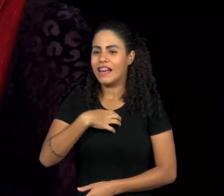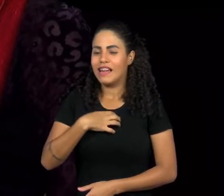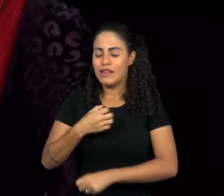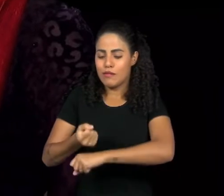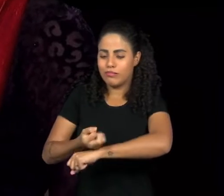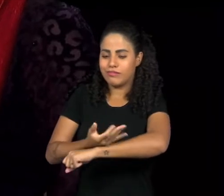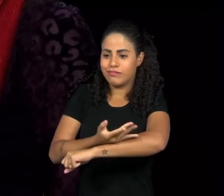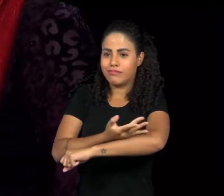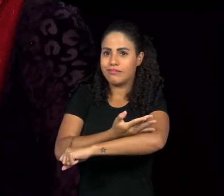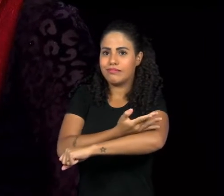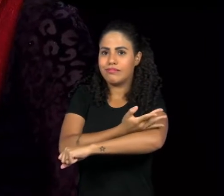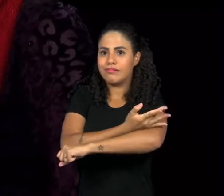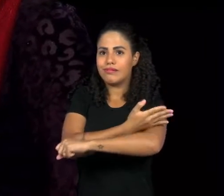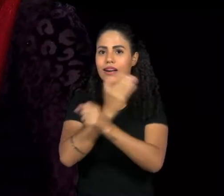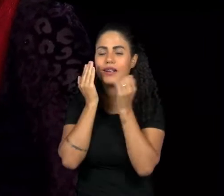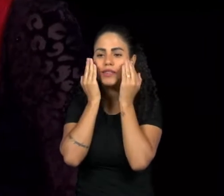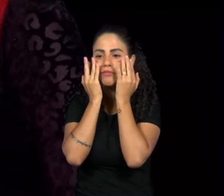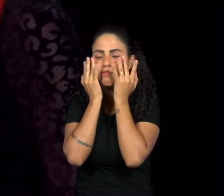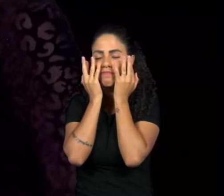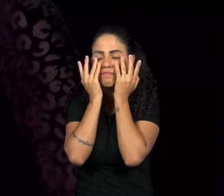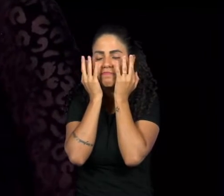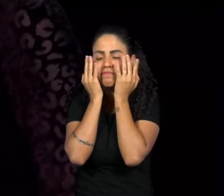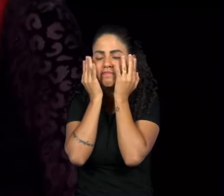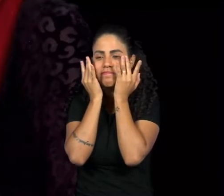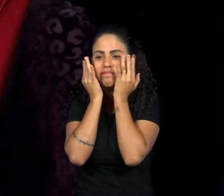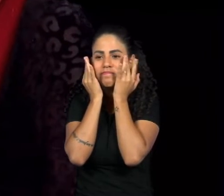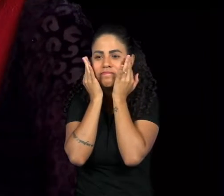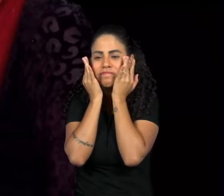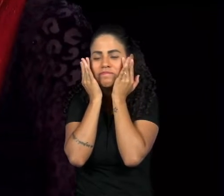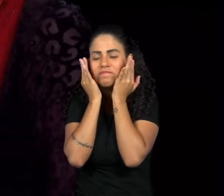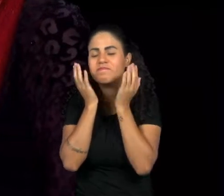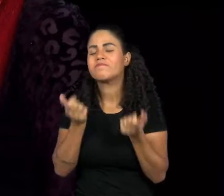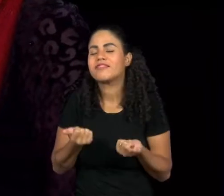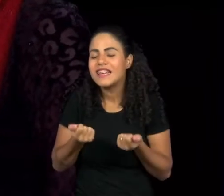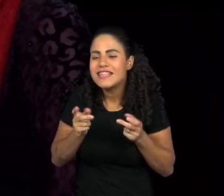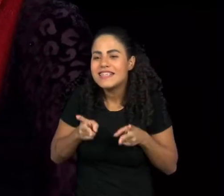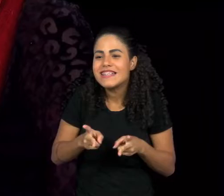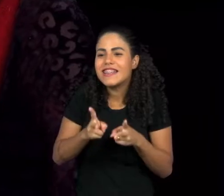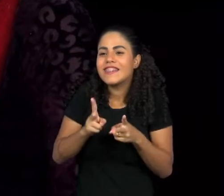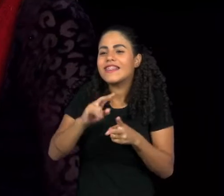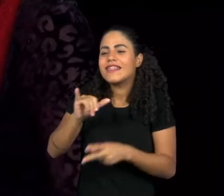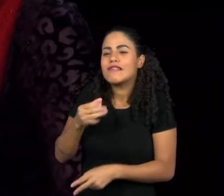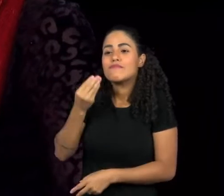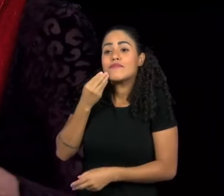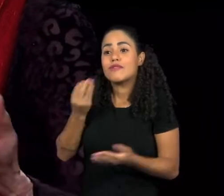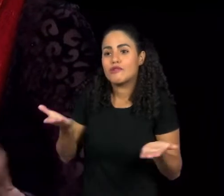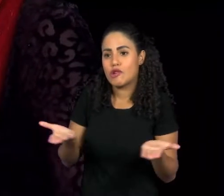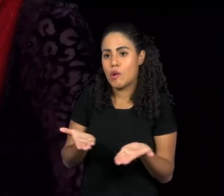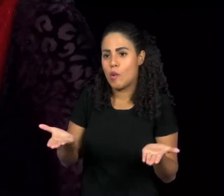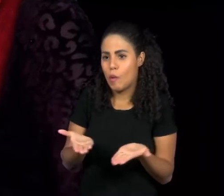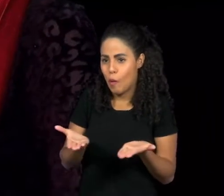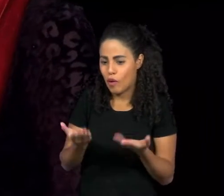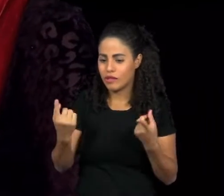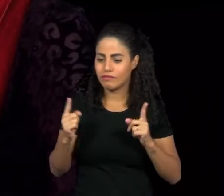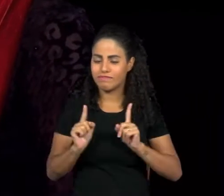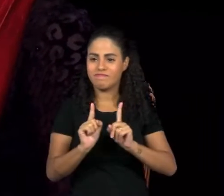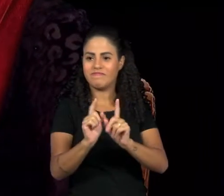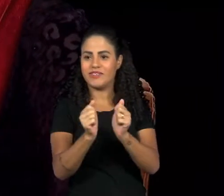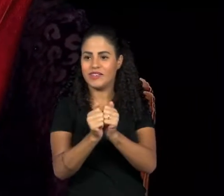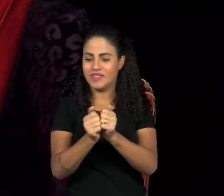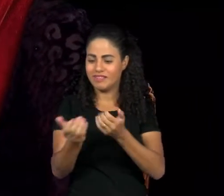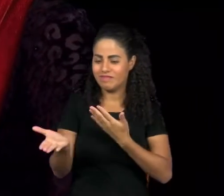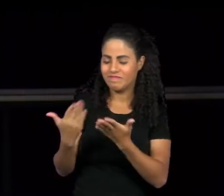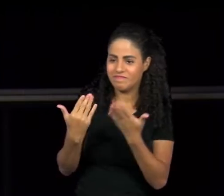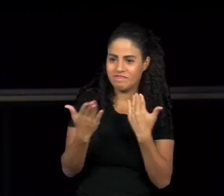emocionada de estar aqui. Está me pegando muito essa possibilidade de fazer esse percurso com vocês.